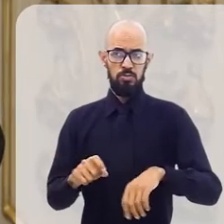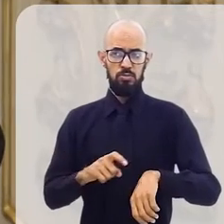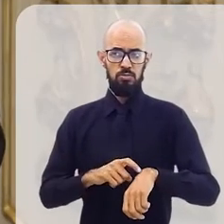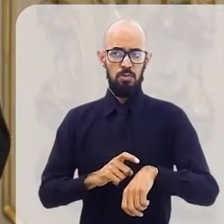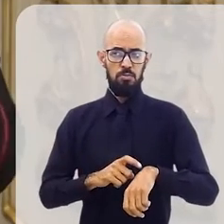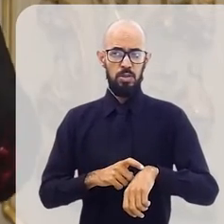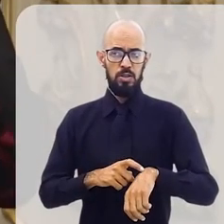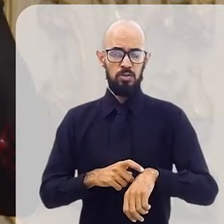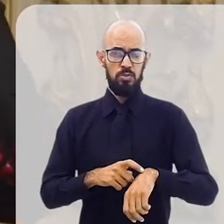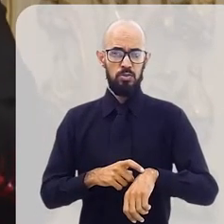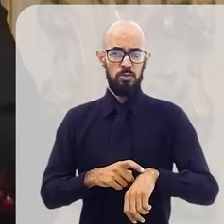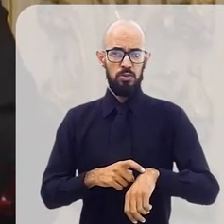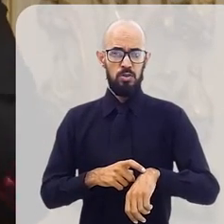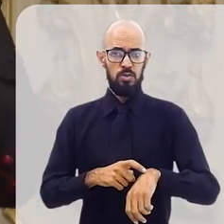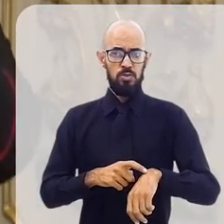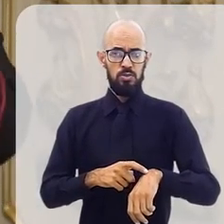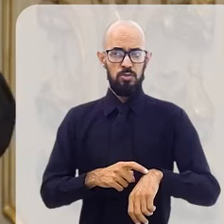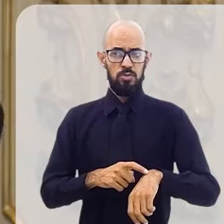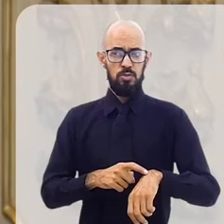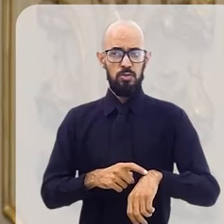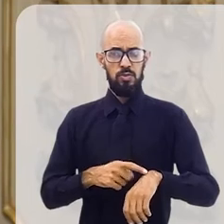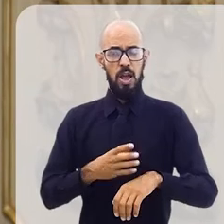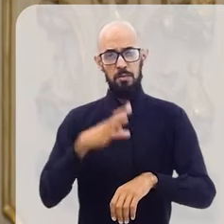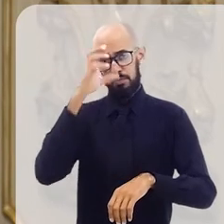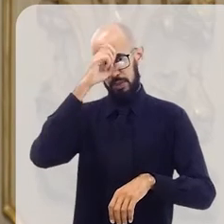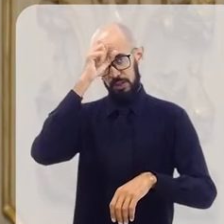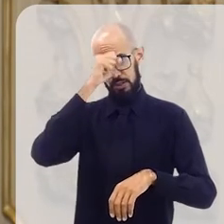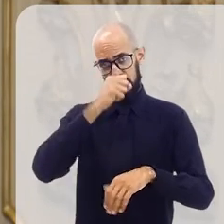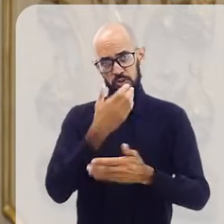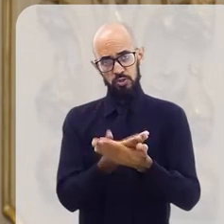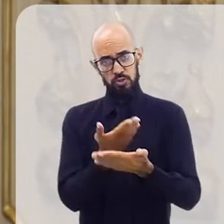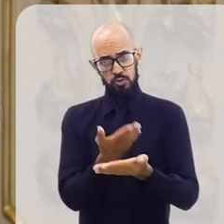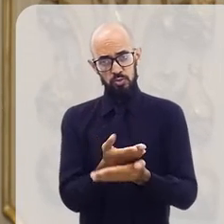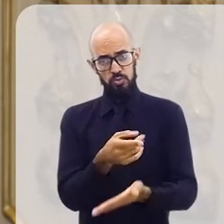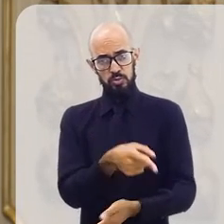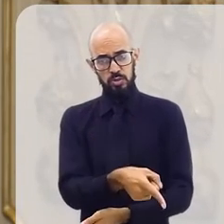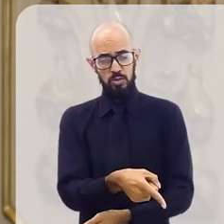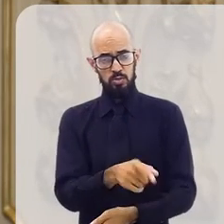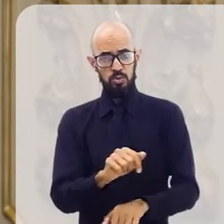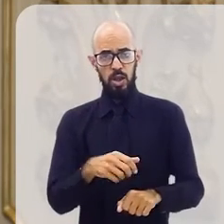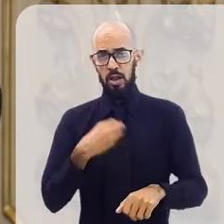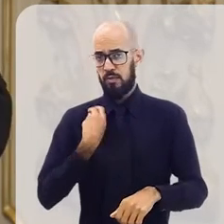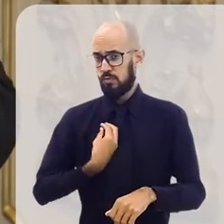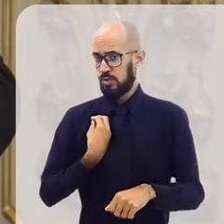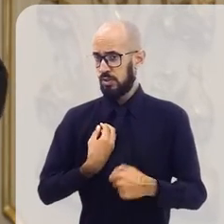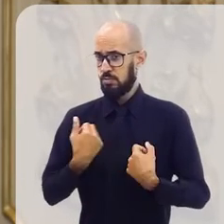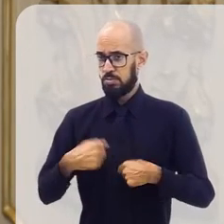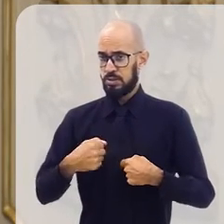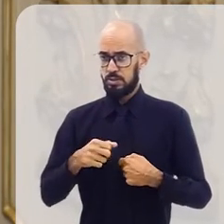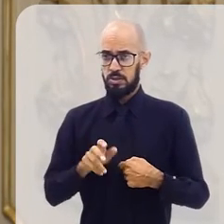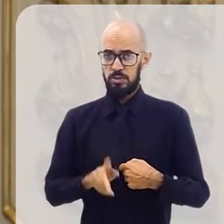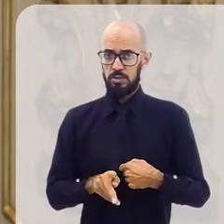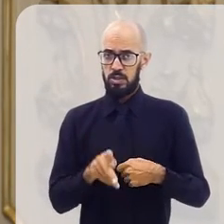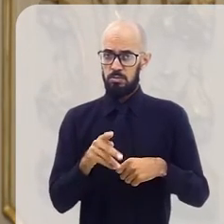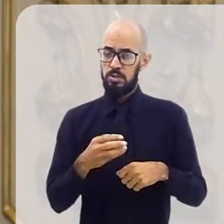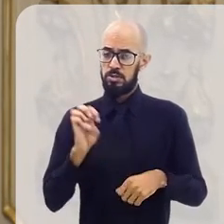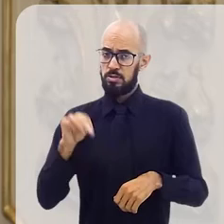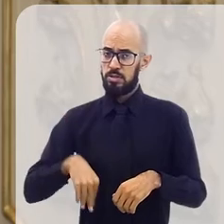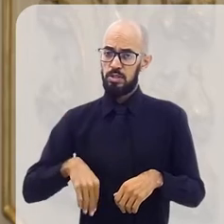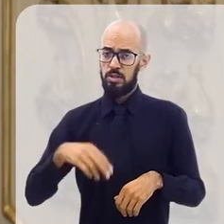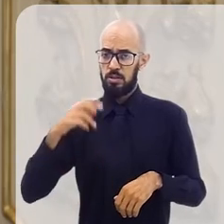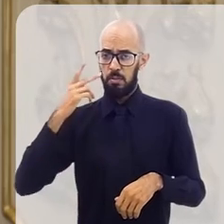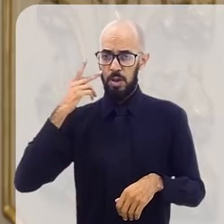é desde o momento que eu fiz o discernimento para ingressar no seminário é a vida tem que ser sempre sim